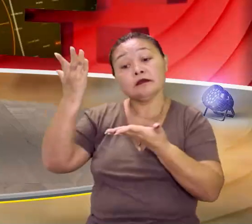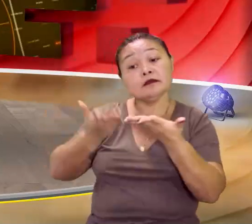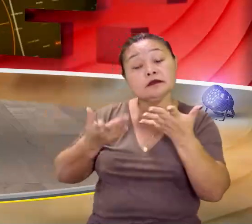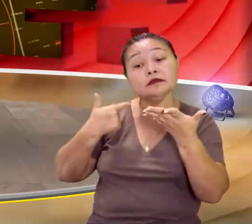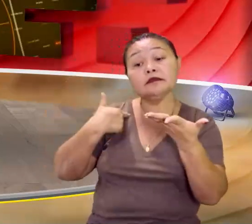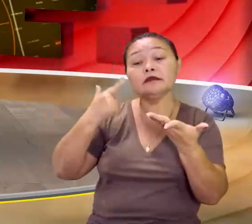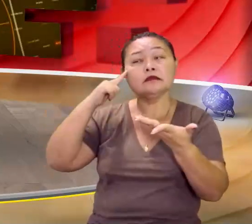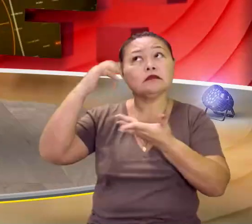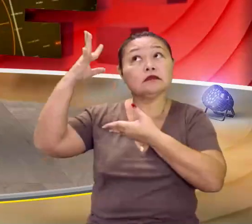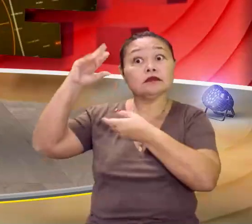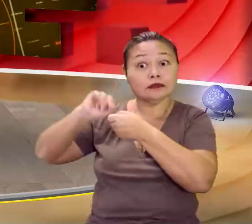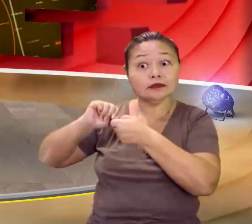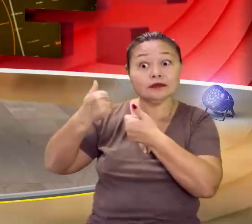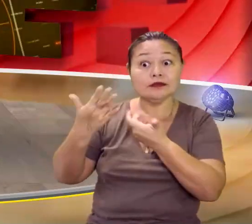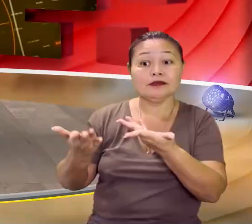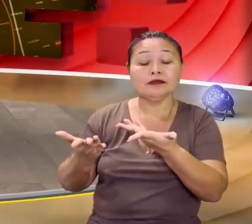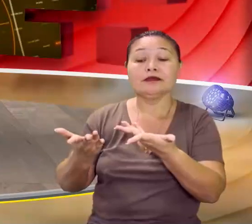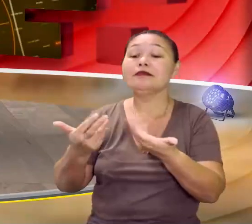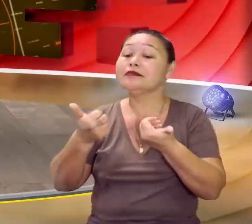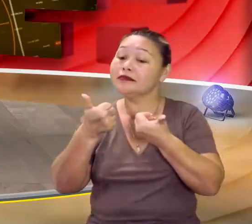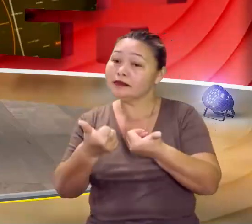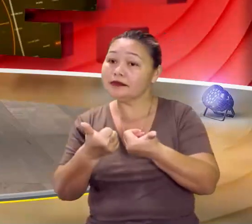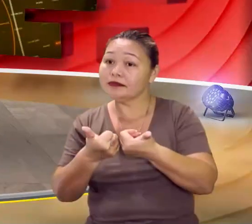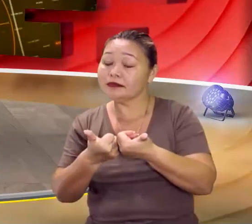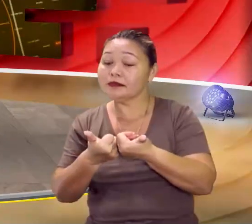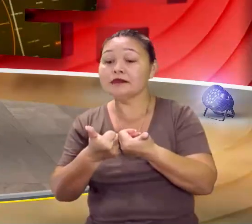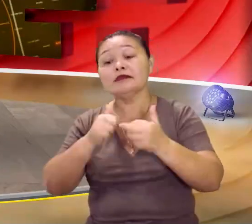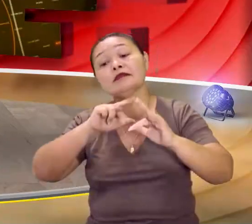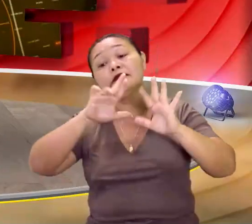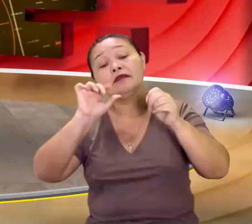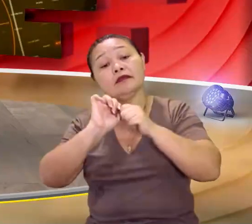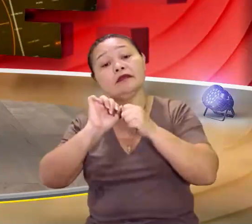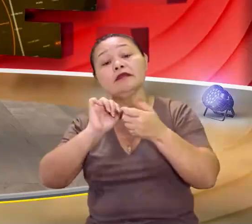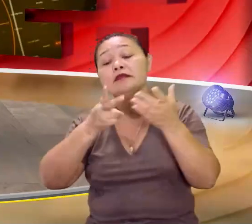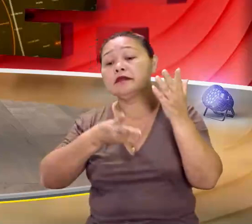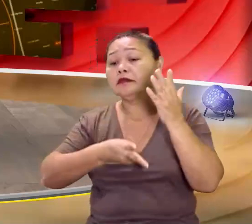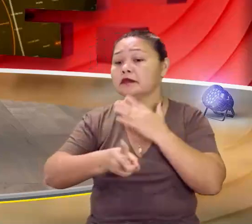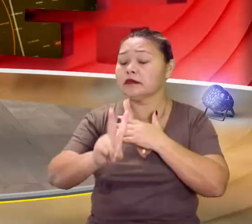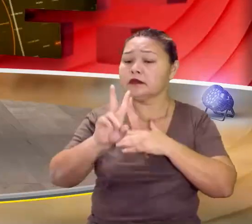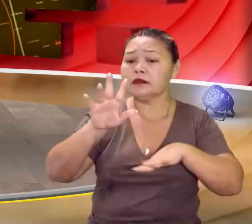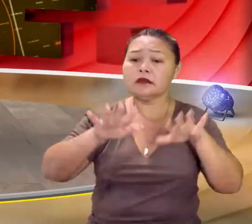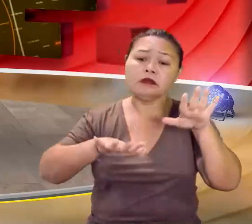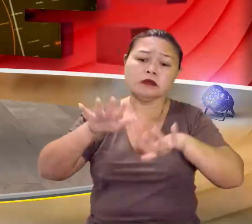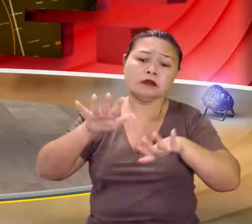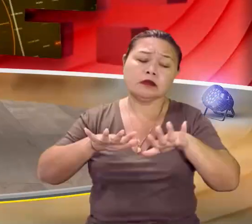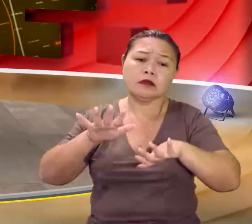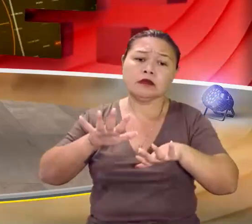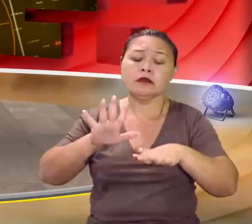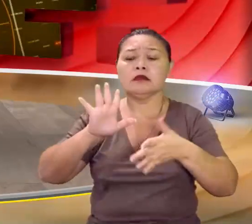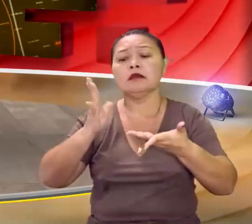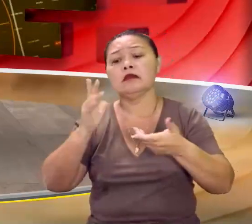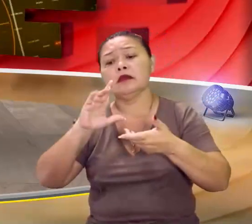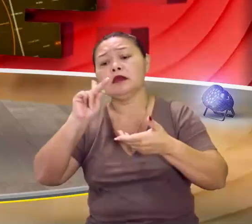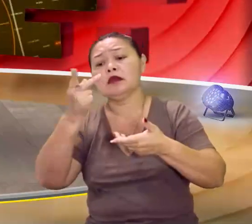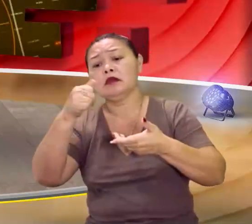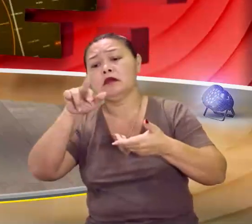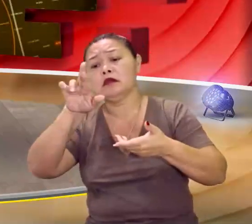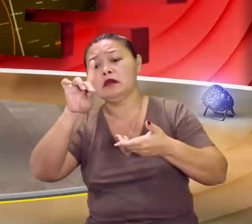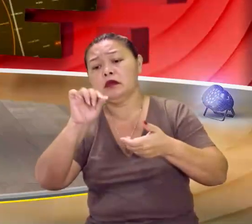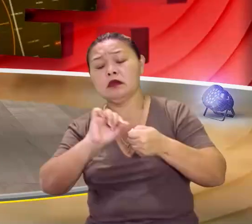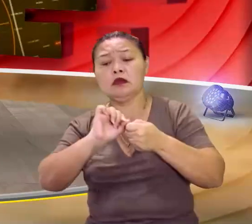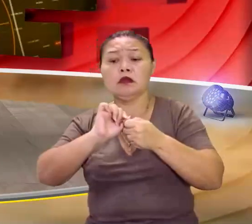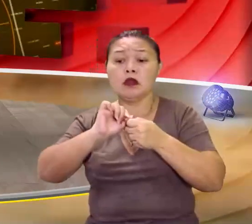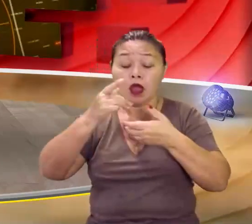nosso teste de raciocínio, tá? Então, é claro, né? Sempre a gente traz algo, às vezes é uma charada, às vezes é